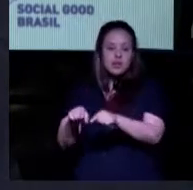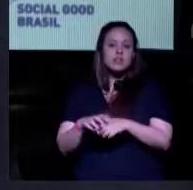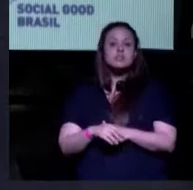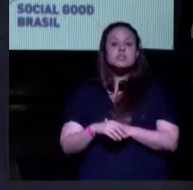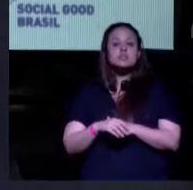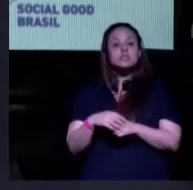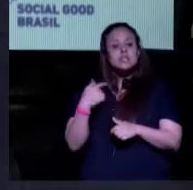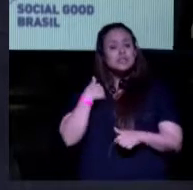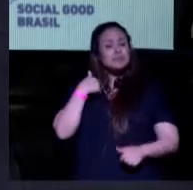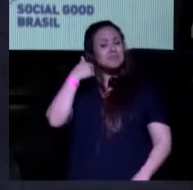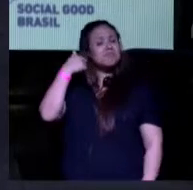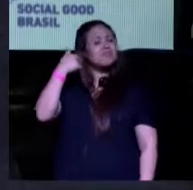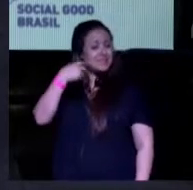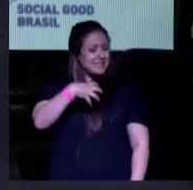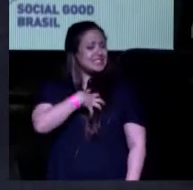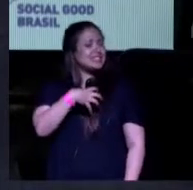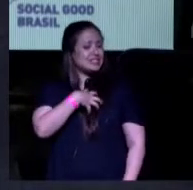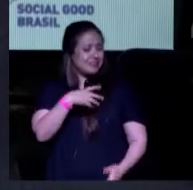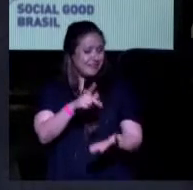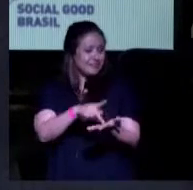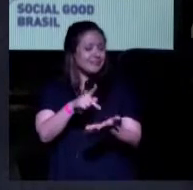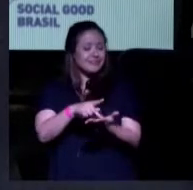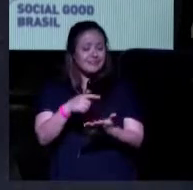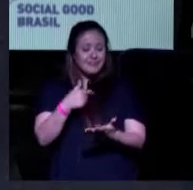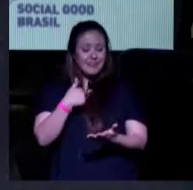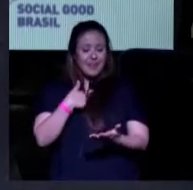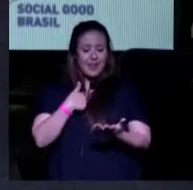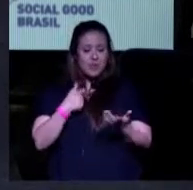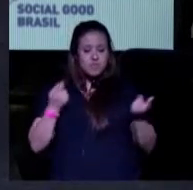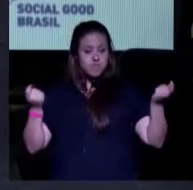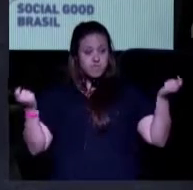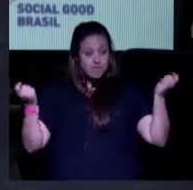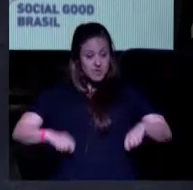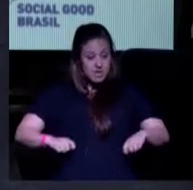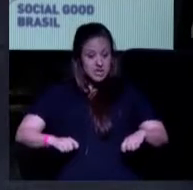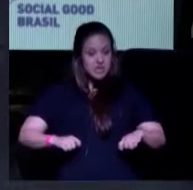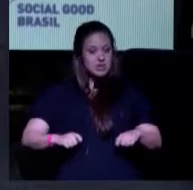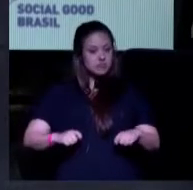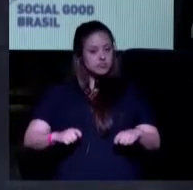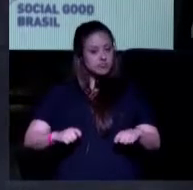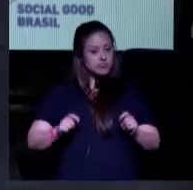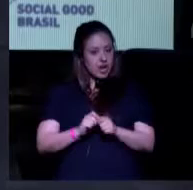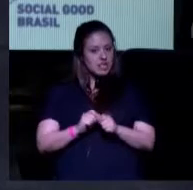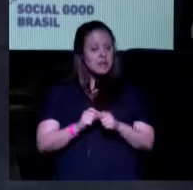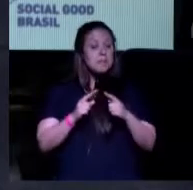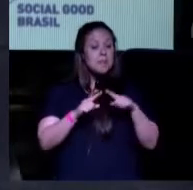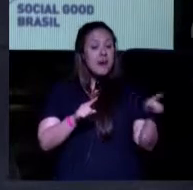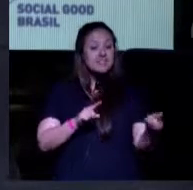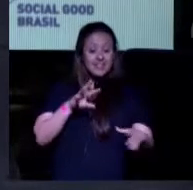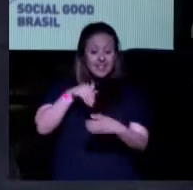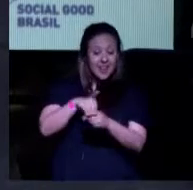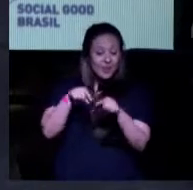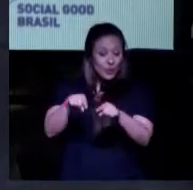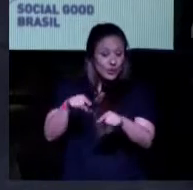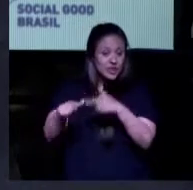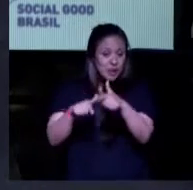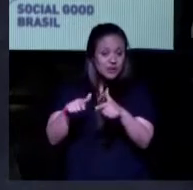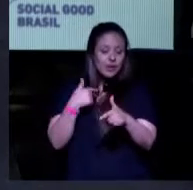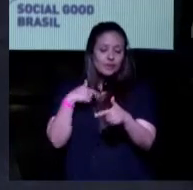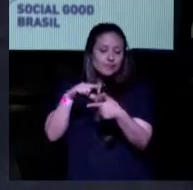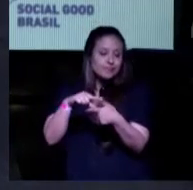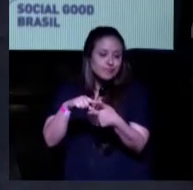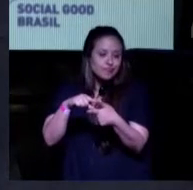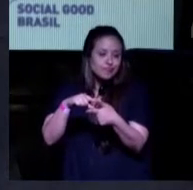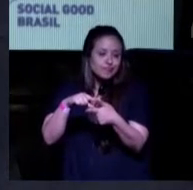totalmente restringida né e aí enfim empreende é conheci muita gente ganha experiência e